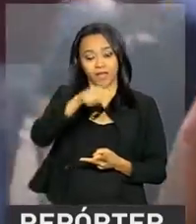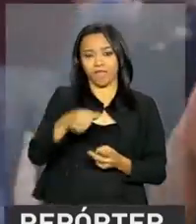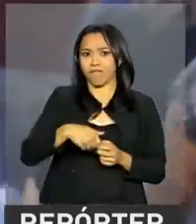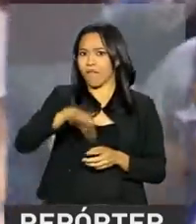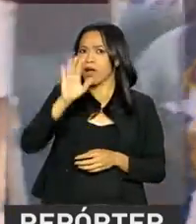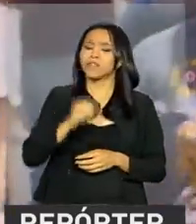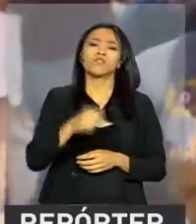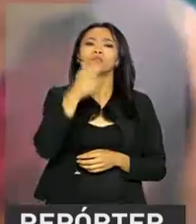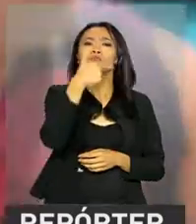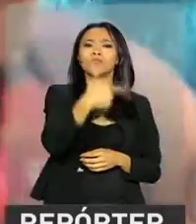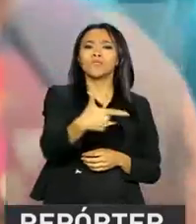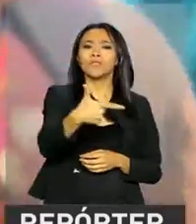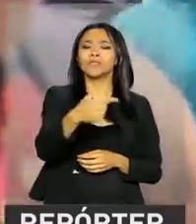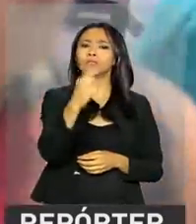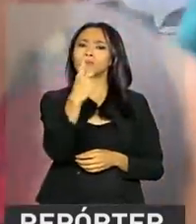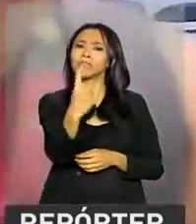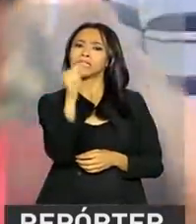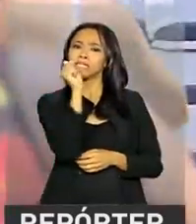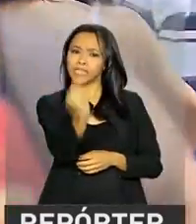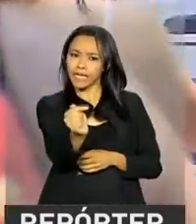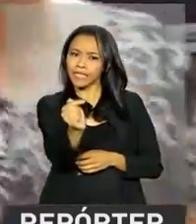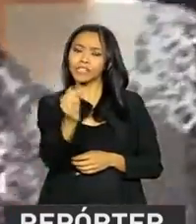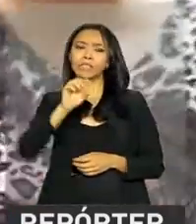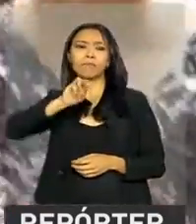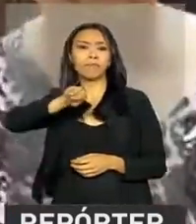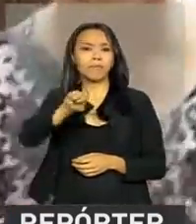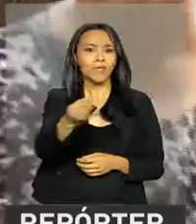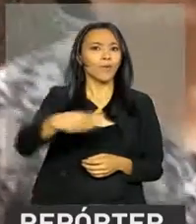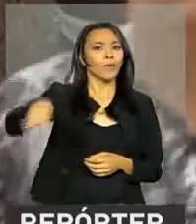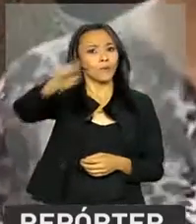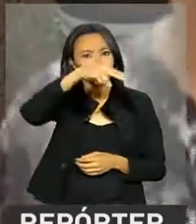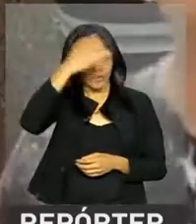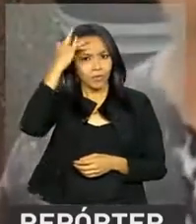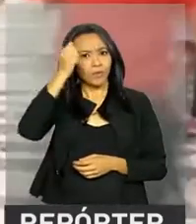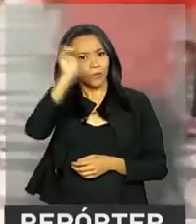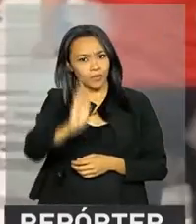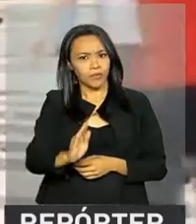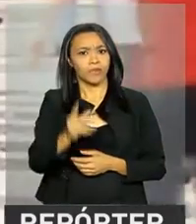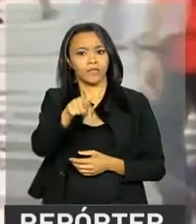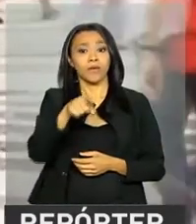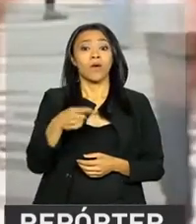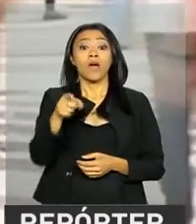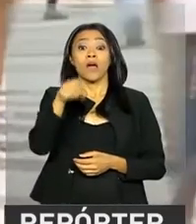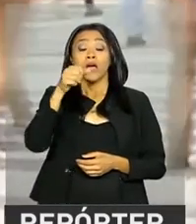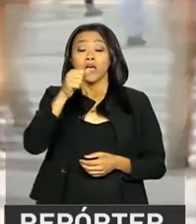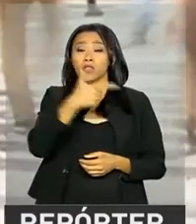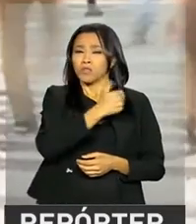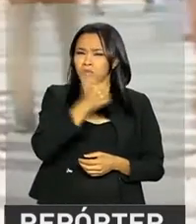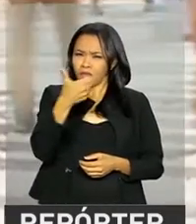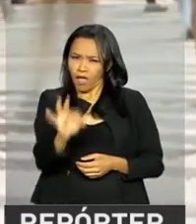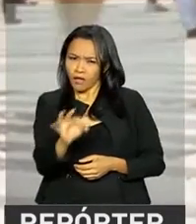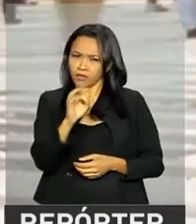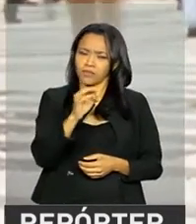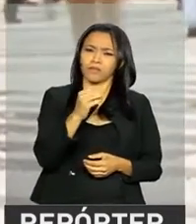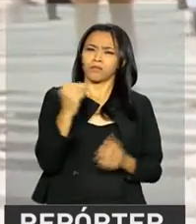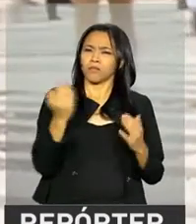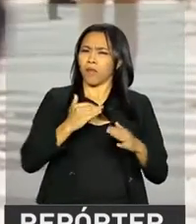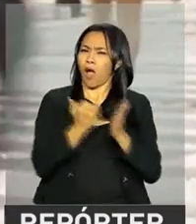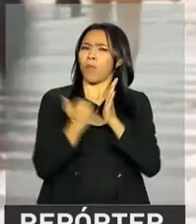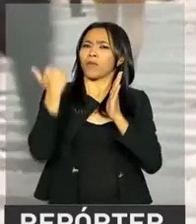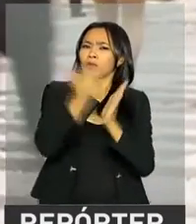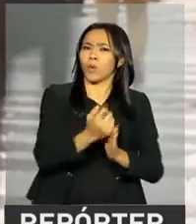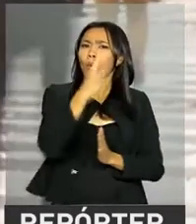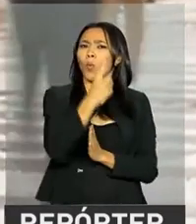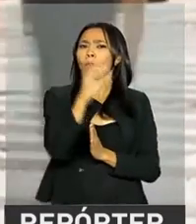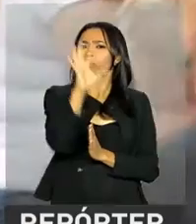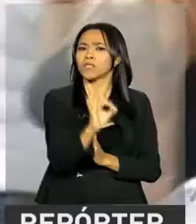de 207 milhões de habitantes. Entre 2000 e 2010, a população brasileira cresceu pouco mais de